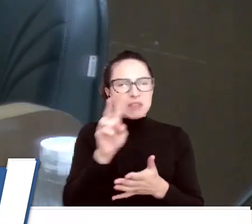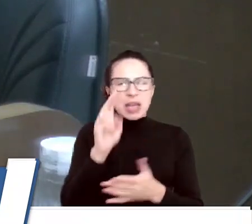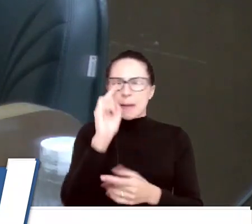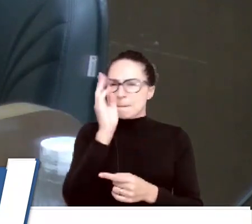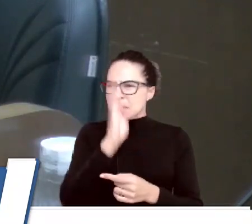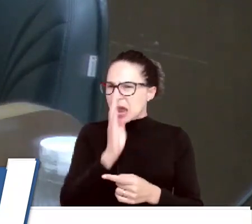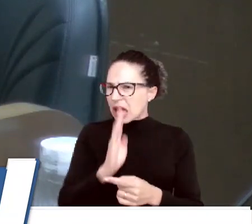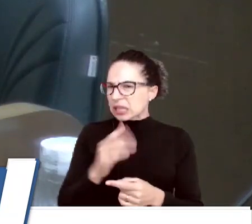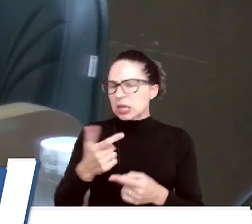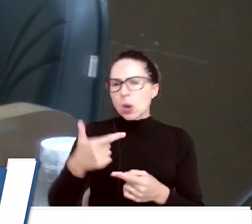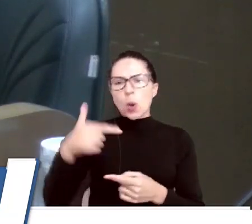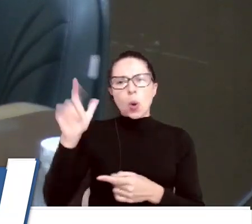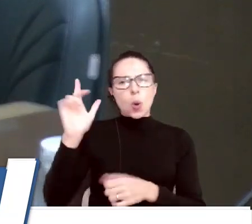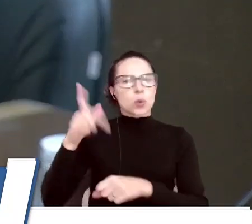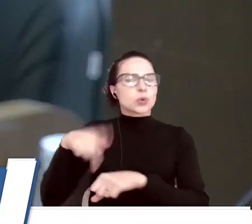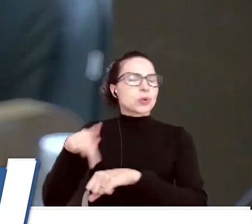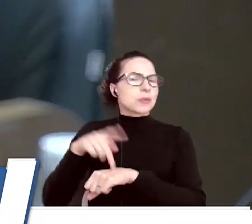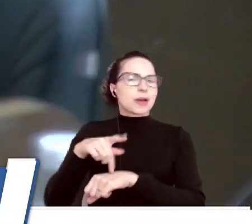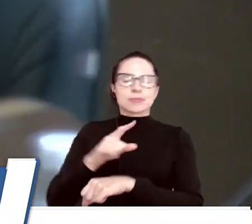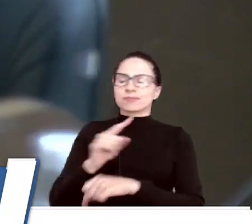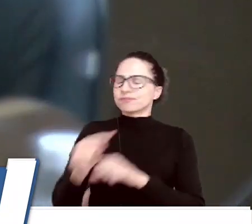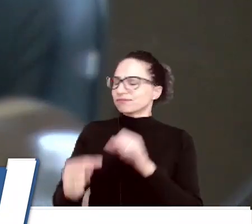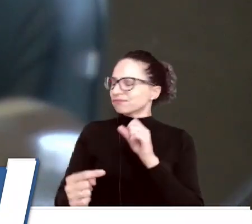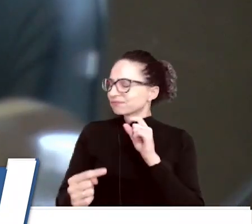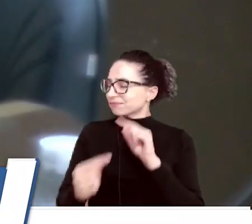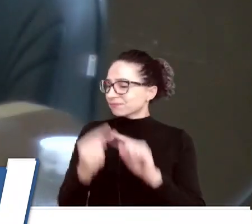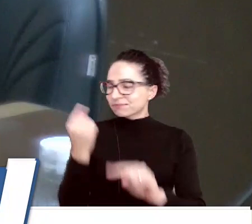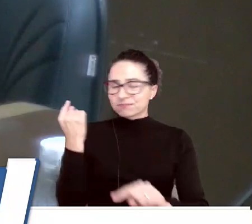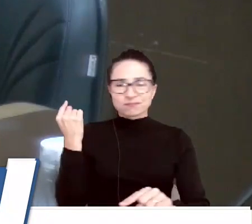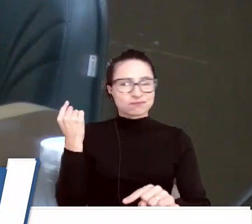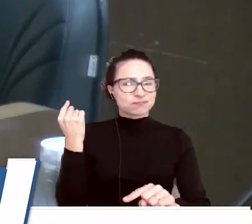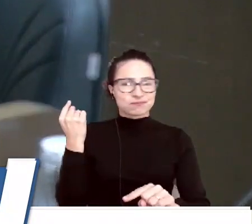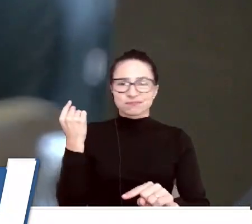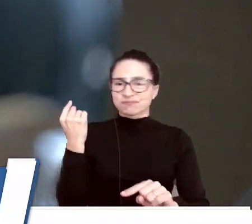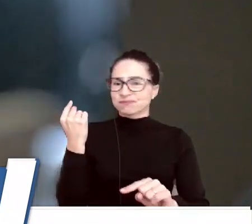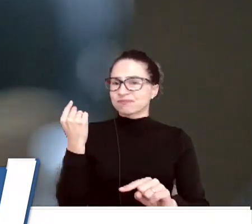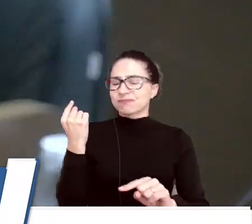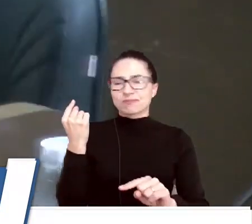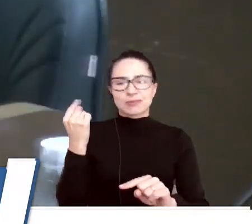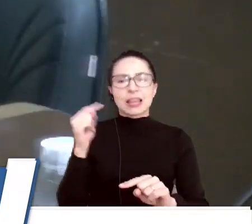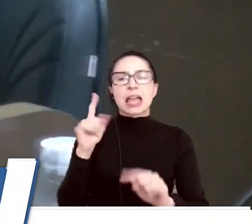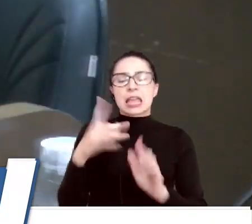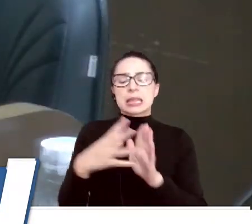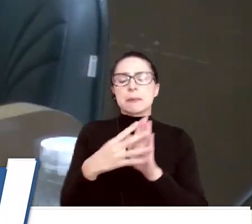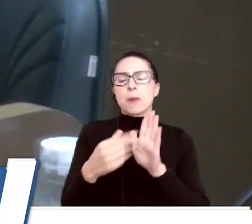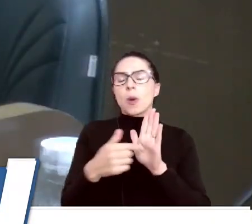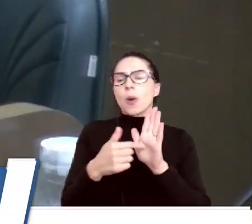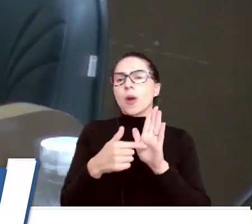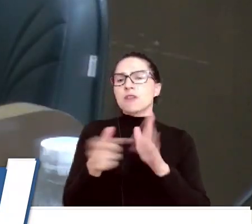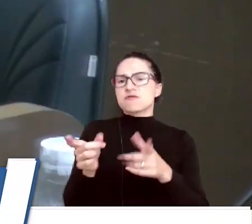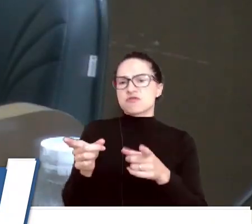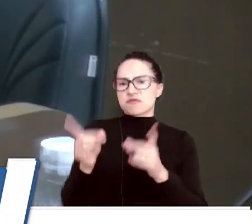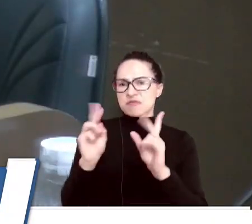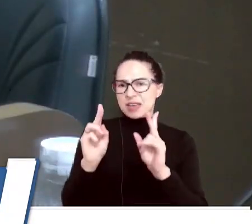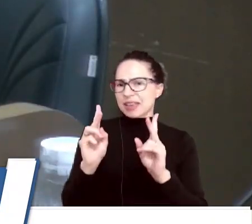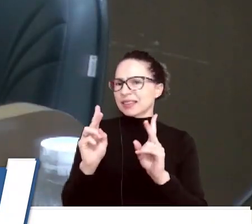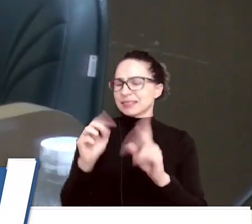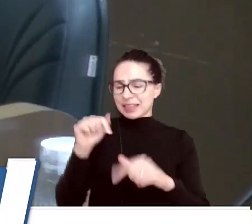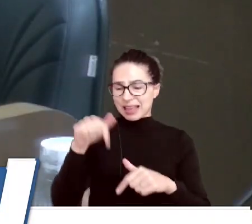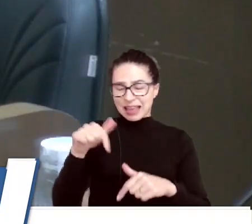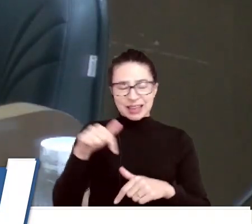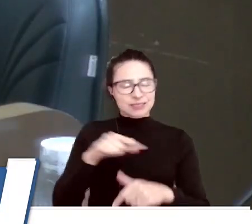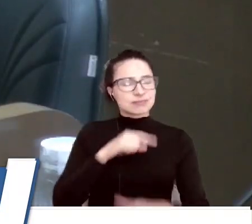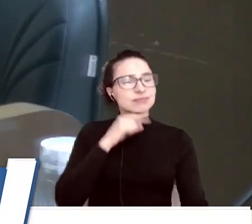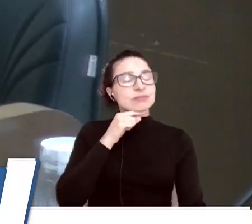outros países, ela não deu certo. Esse modelo de privatização que está chegando aí, para nós não vai